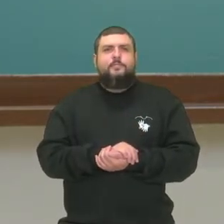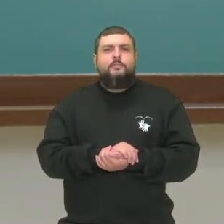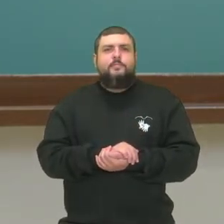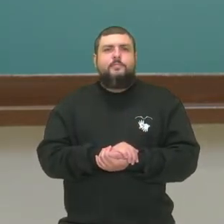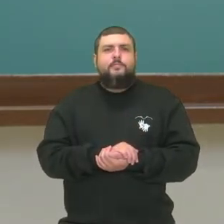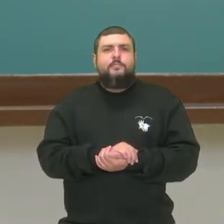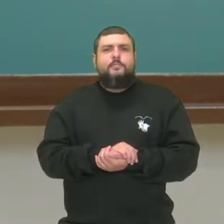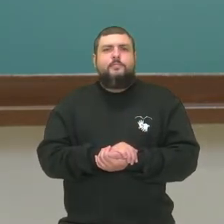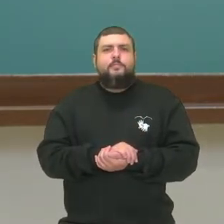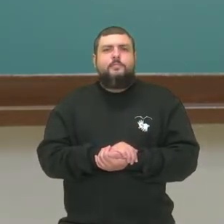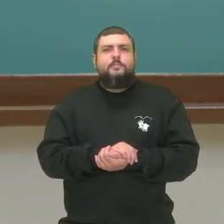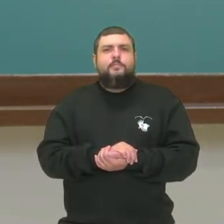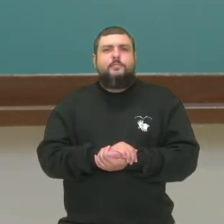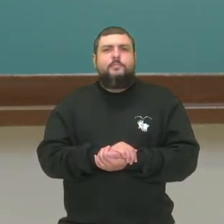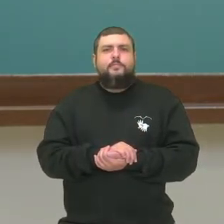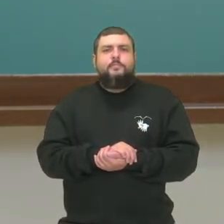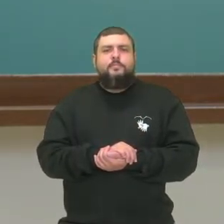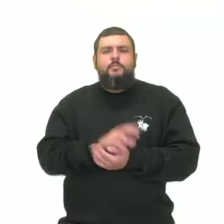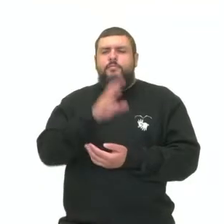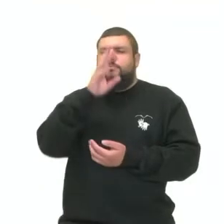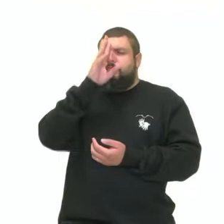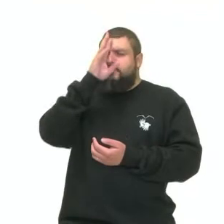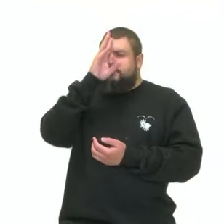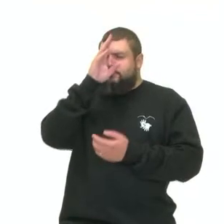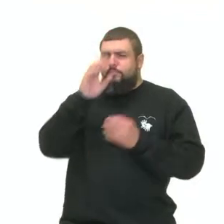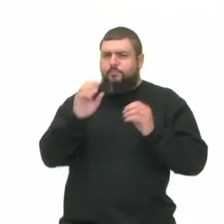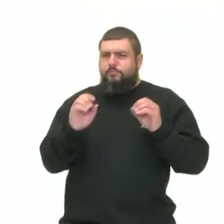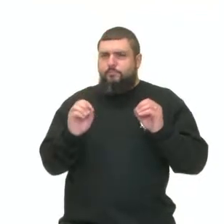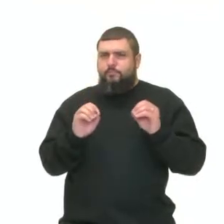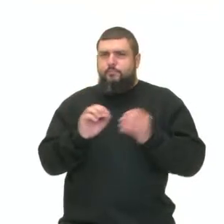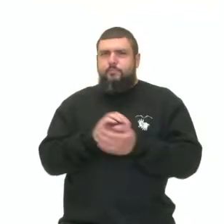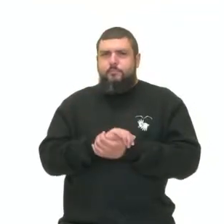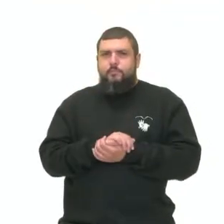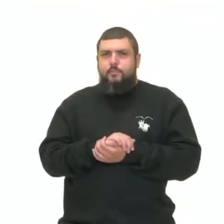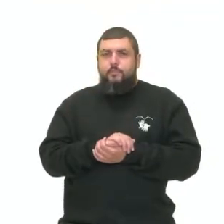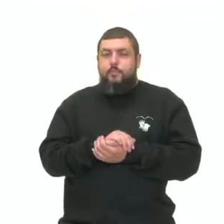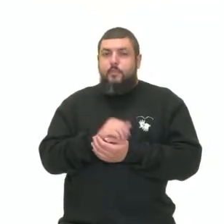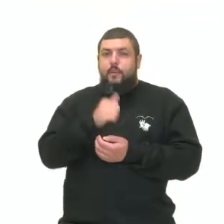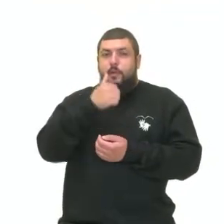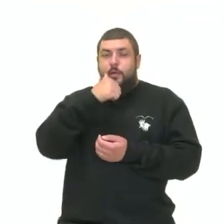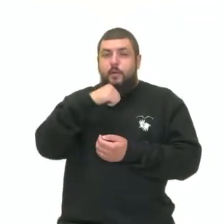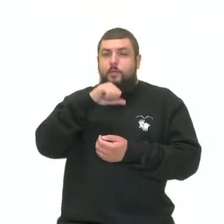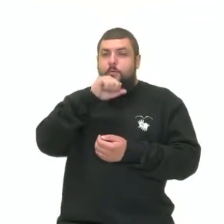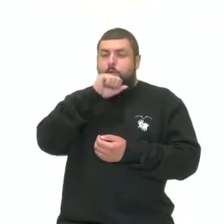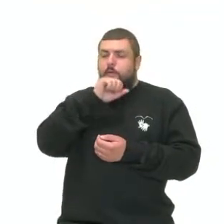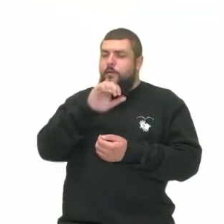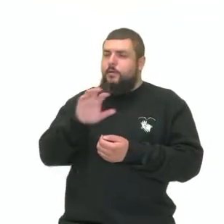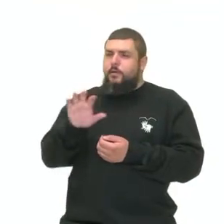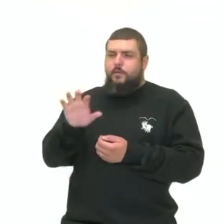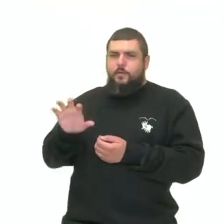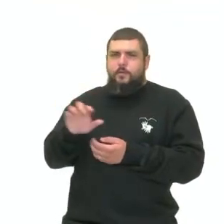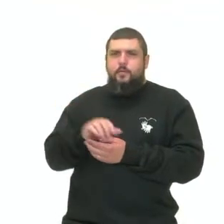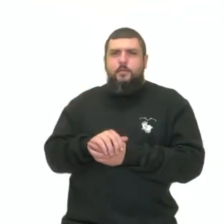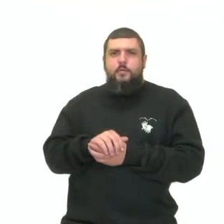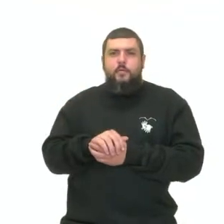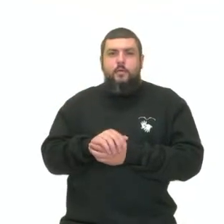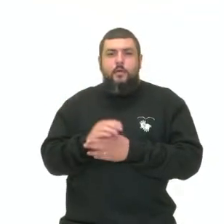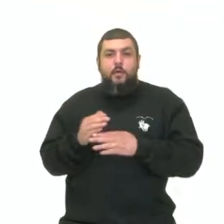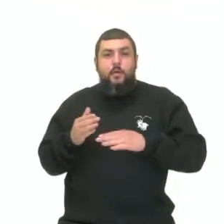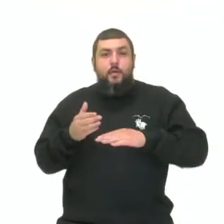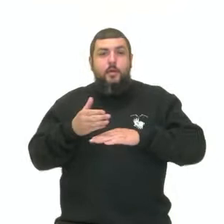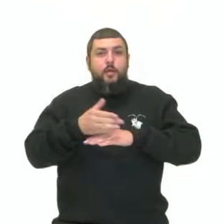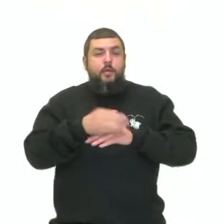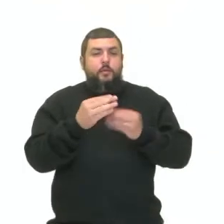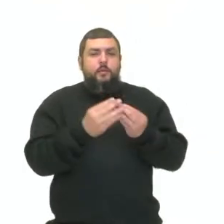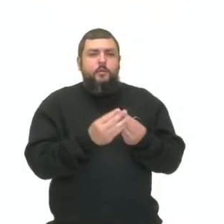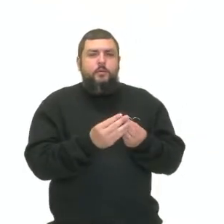Sem enfeite nenhum. A mãe era desse jeito. Só ia em missa das 5 por causa de